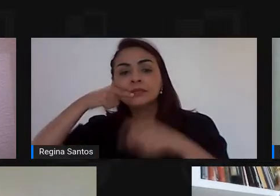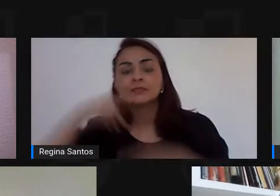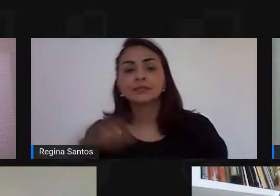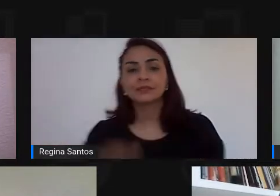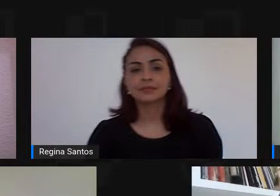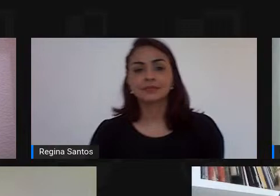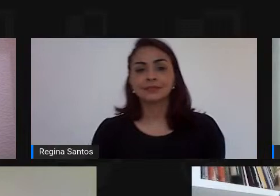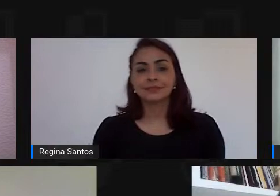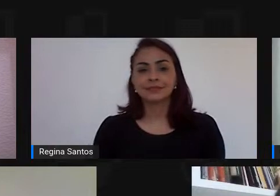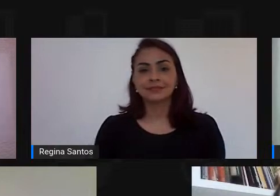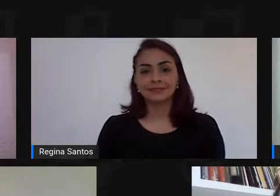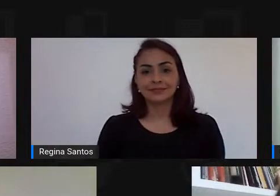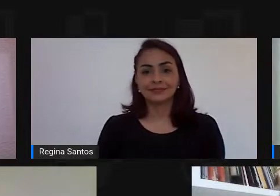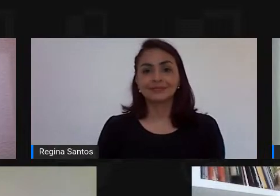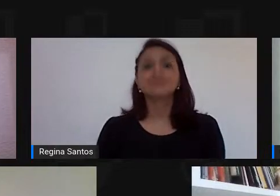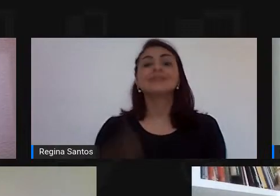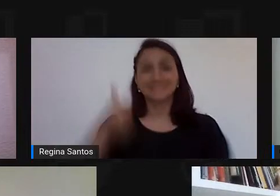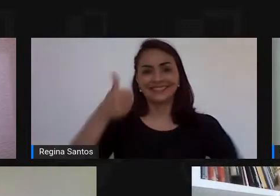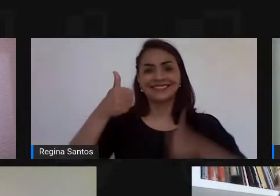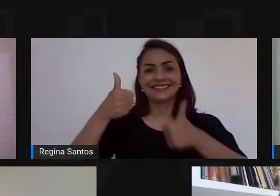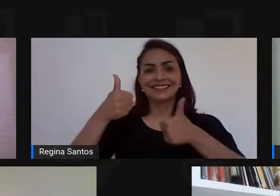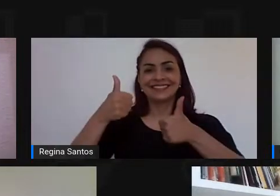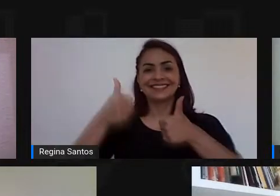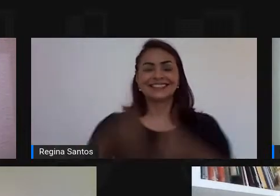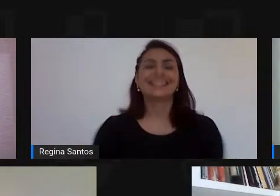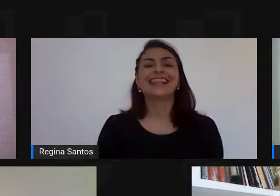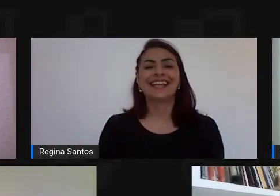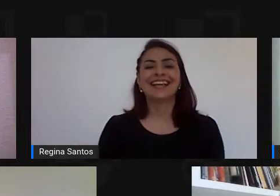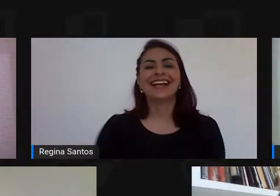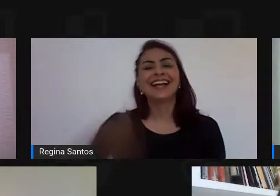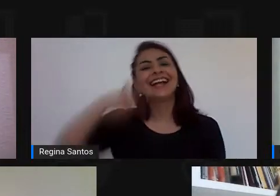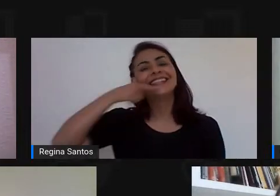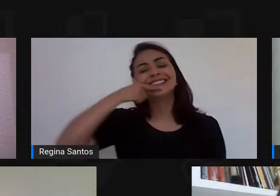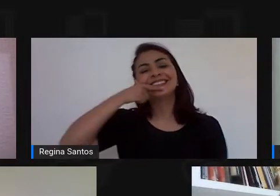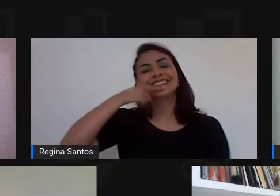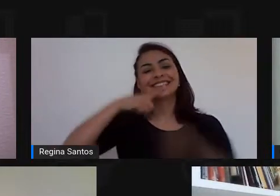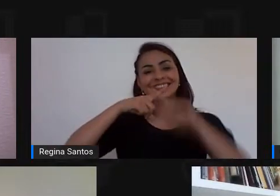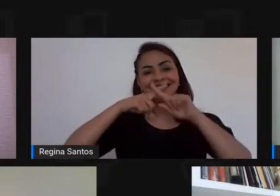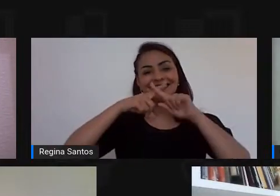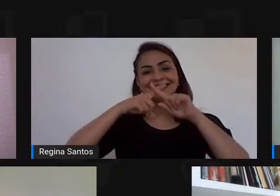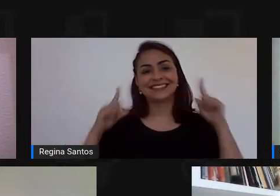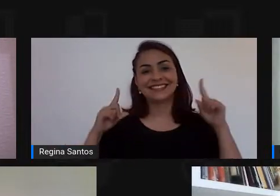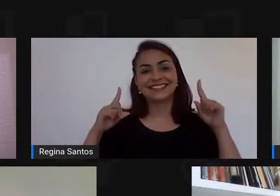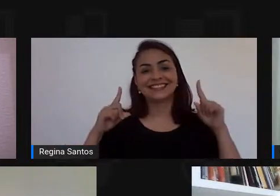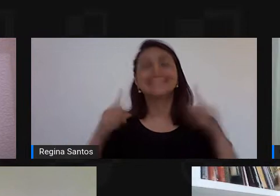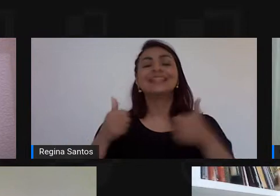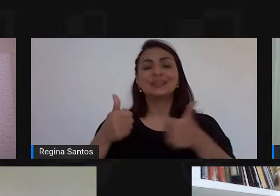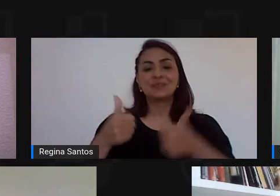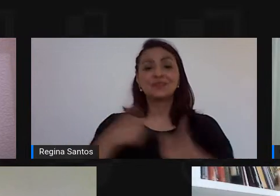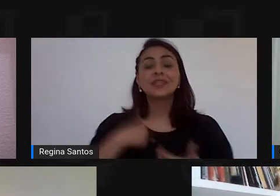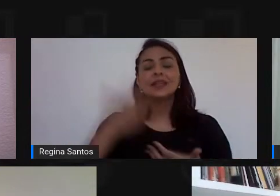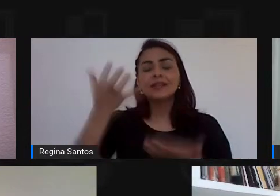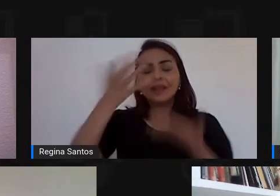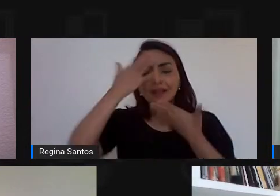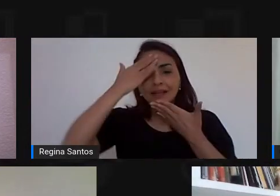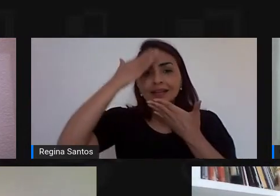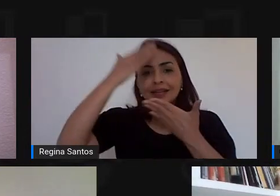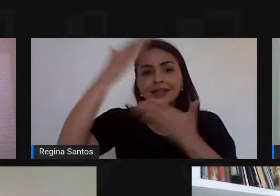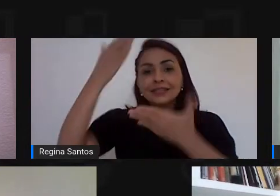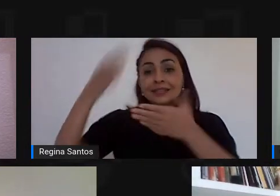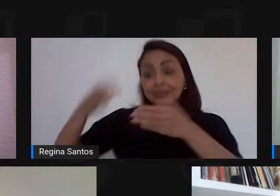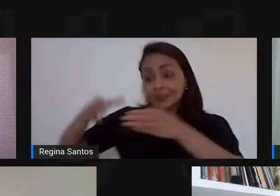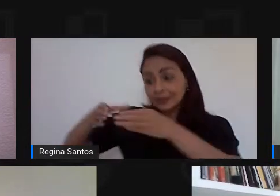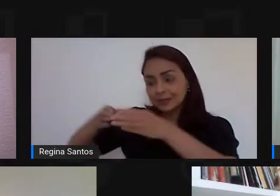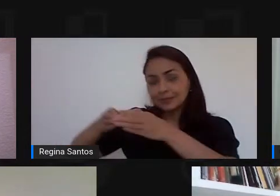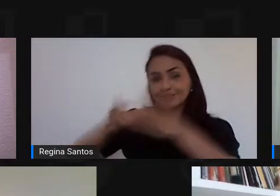Está funcionando, Tati. Ah, tá, o meu microfone. Eu quero agradecer a comissão organizadora pelo